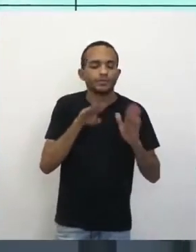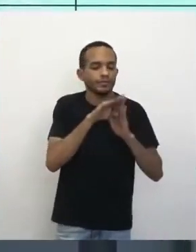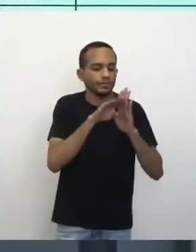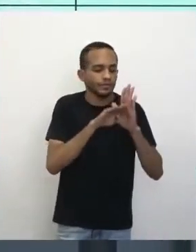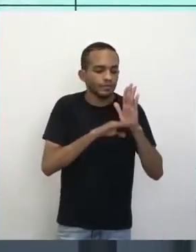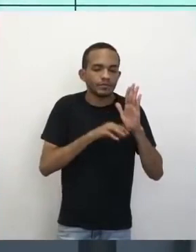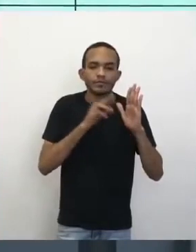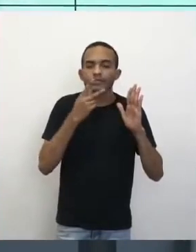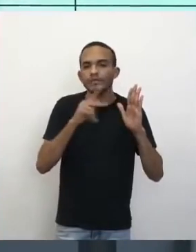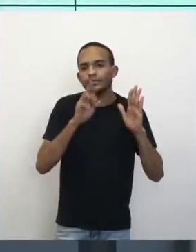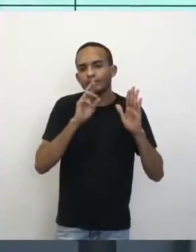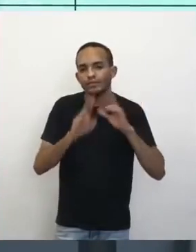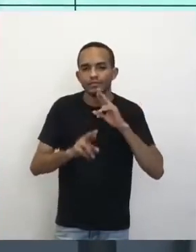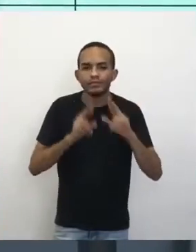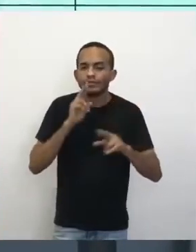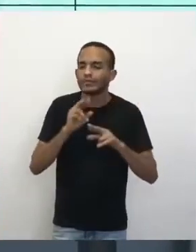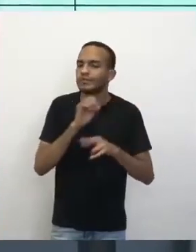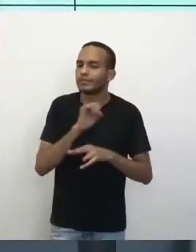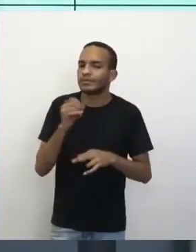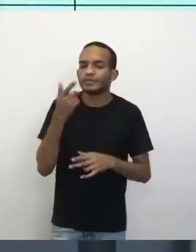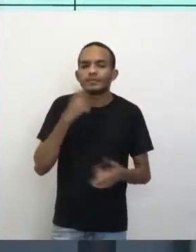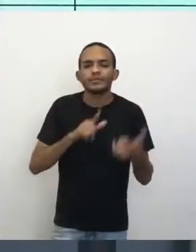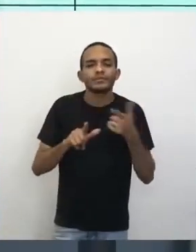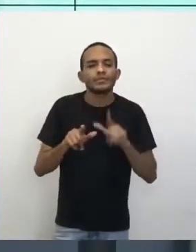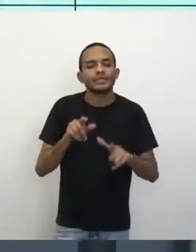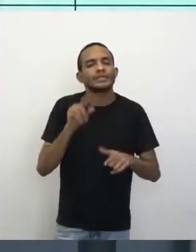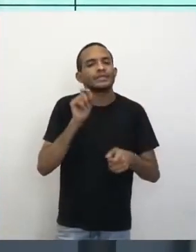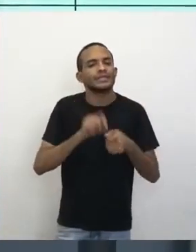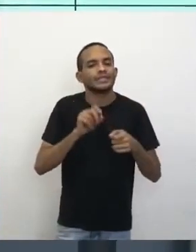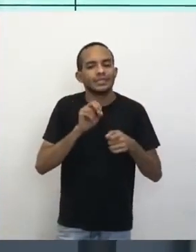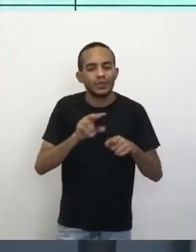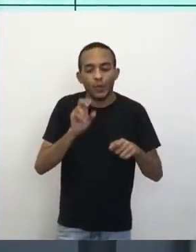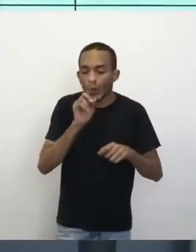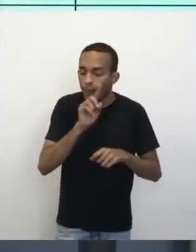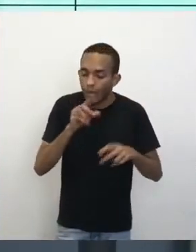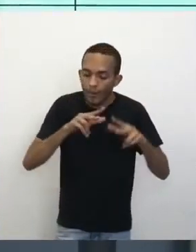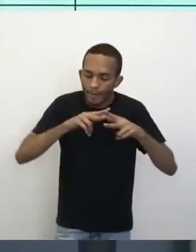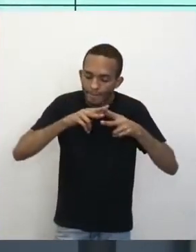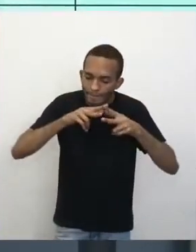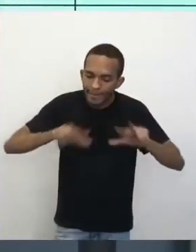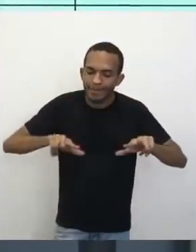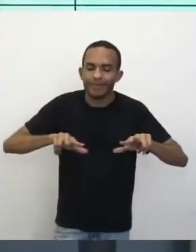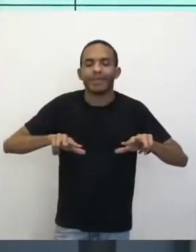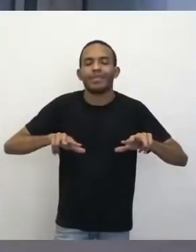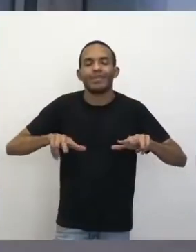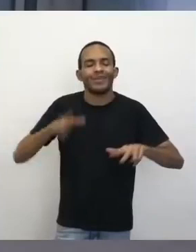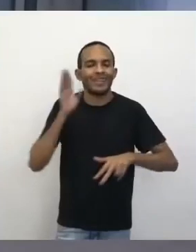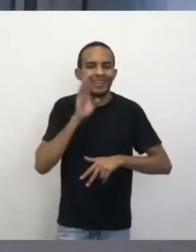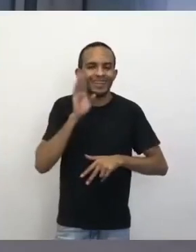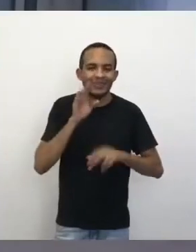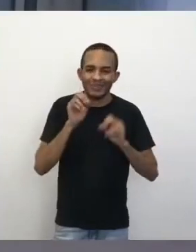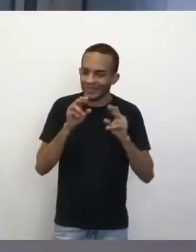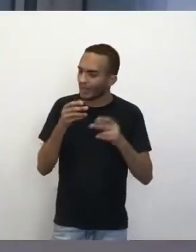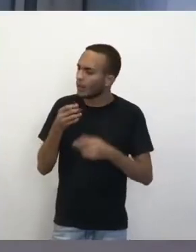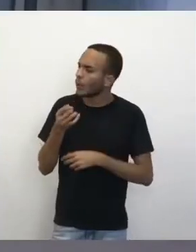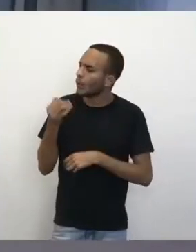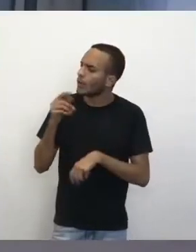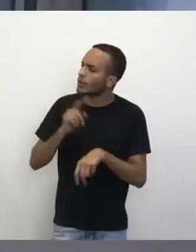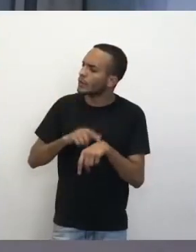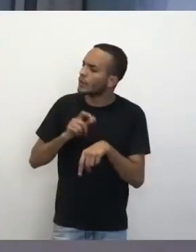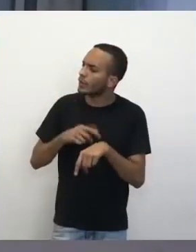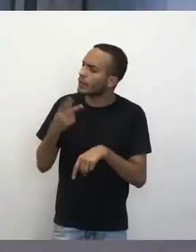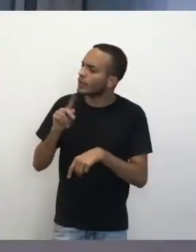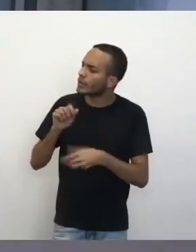as suas respostas e se você conseguiu ou não fazer a planificação, vai ser muito legal. Professora Roberta, quanto tempo para